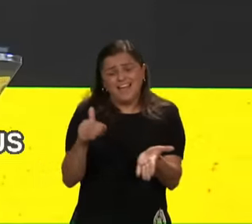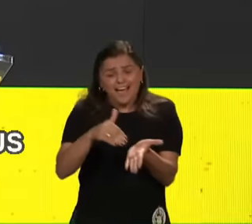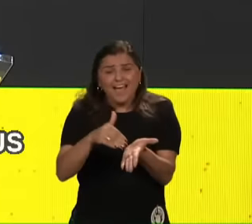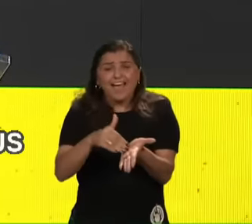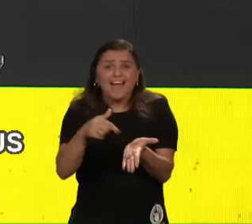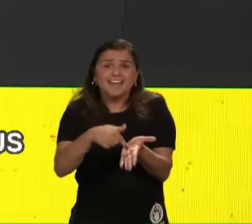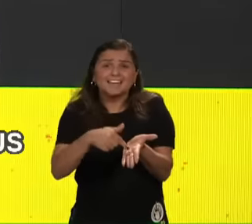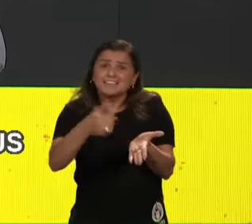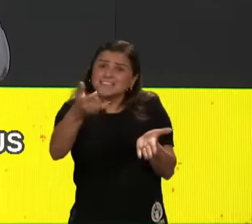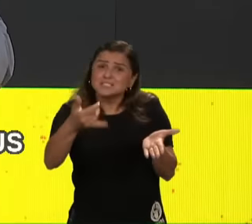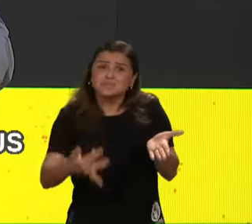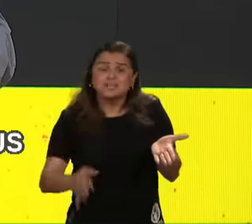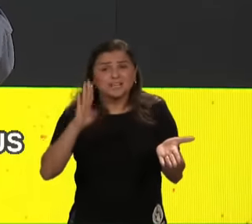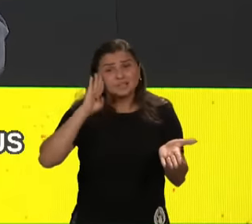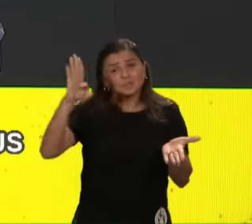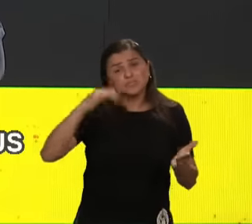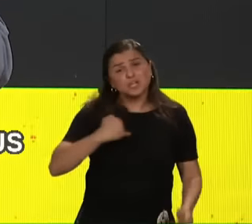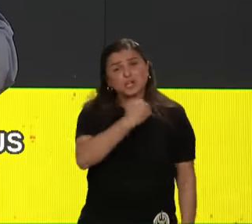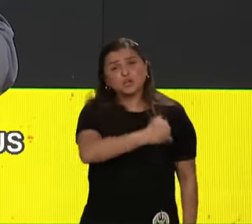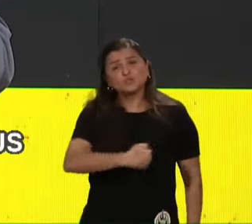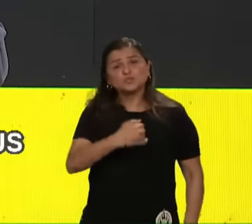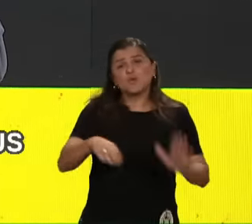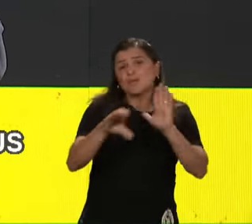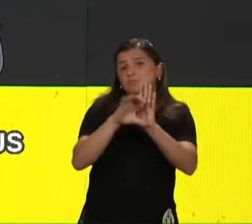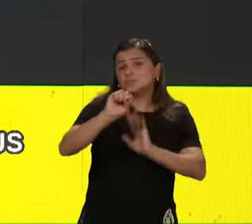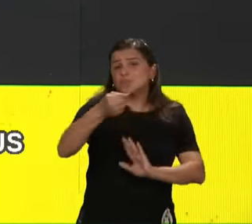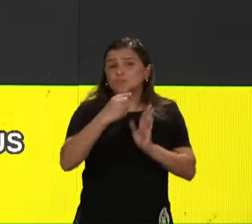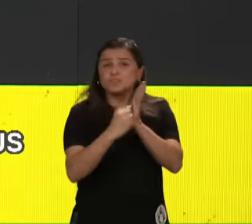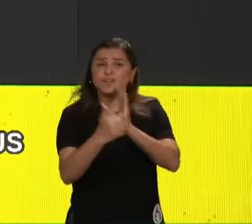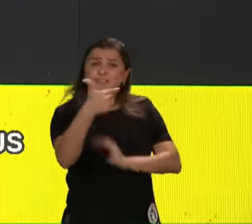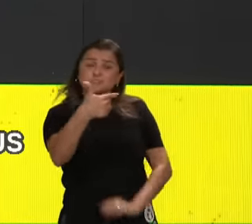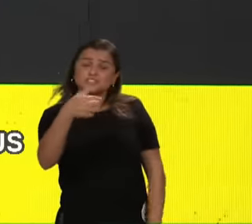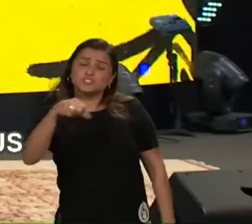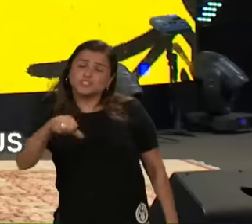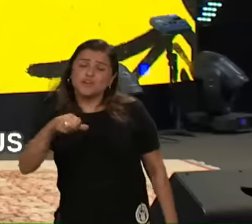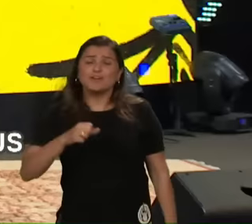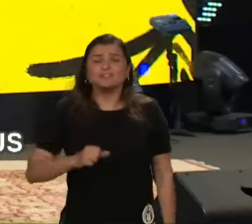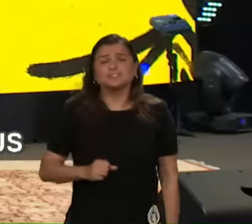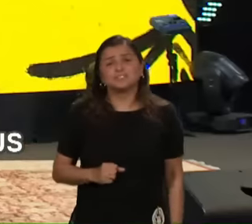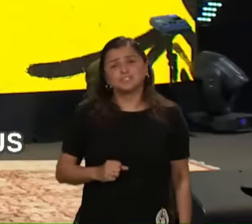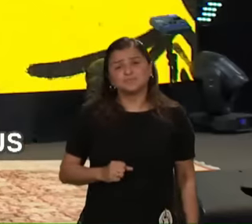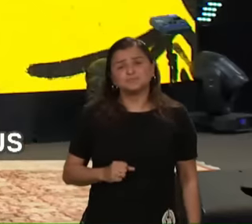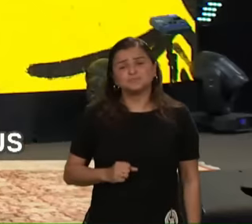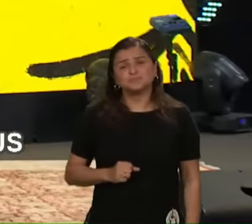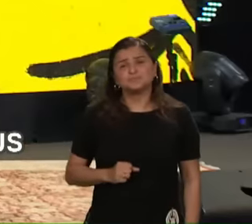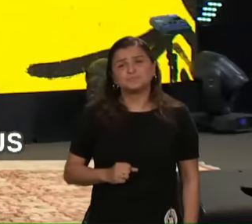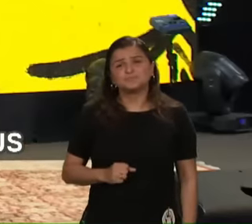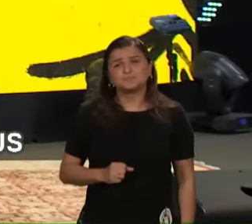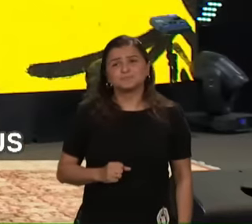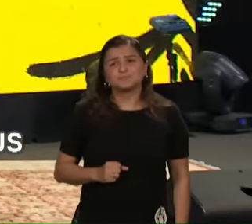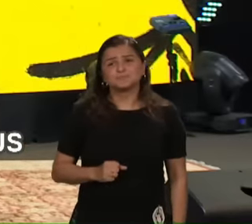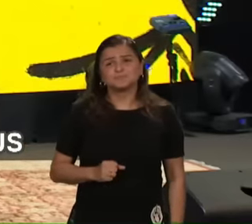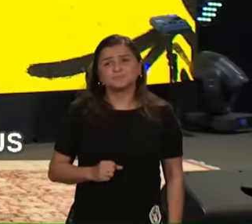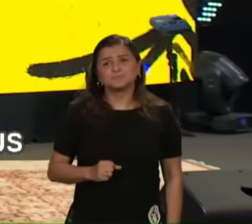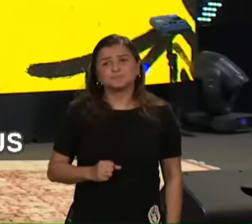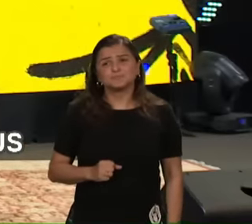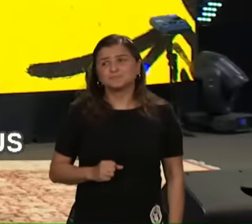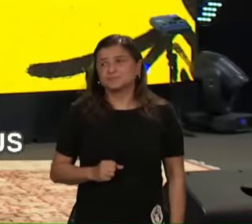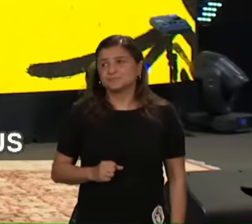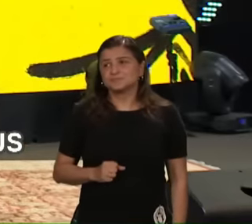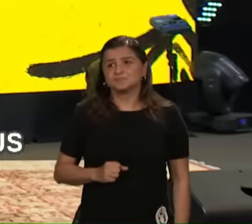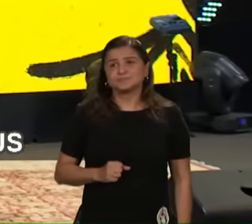vida, em João capítulo 8, verso 29. João capítulo 8, o verso de